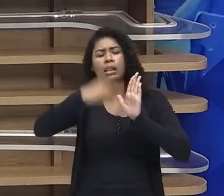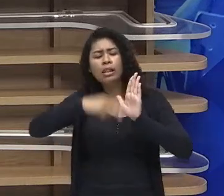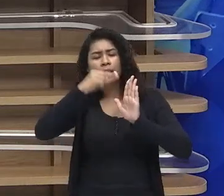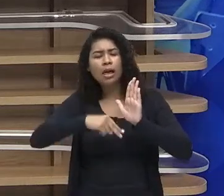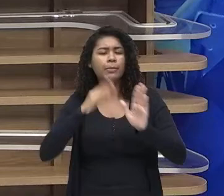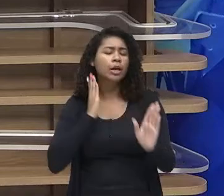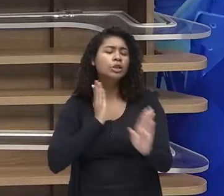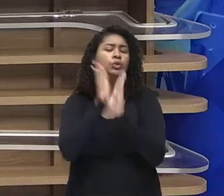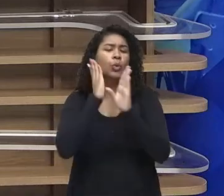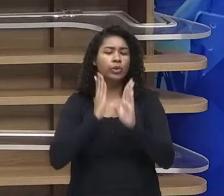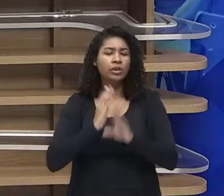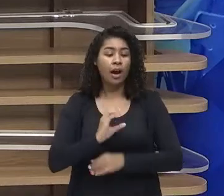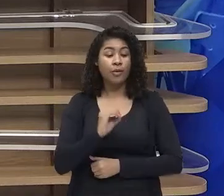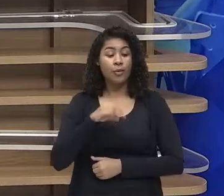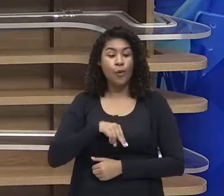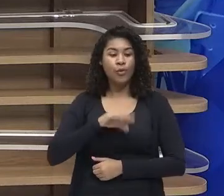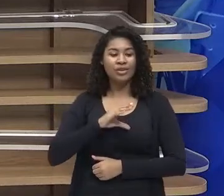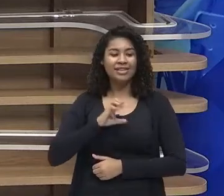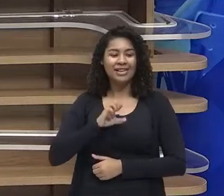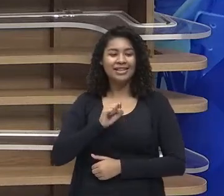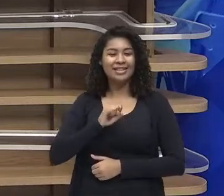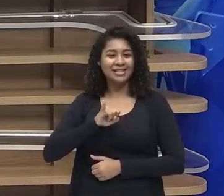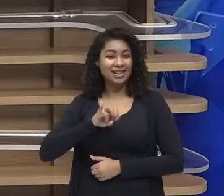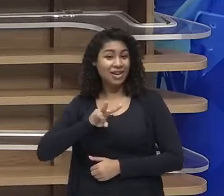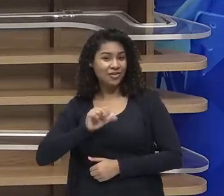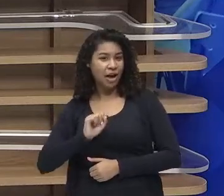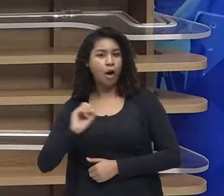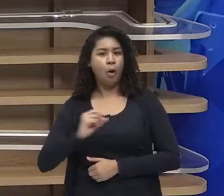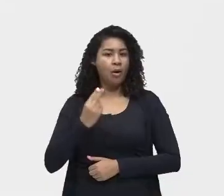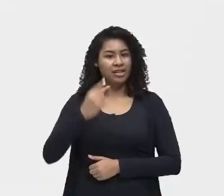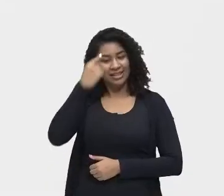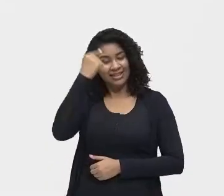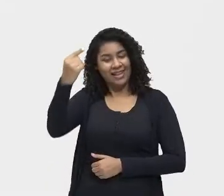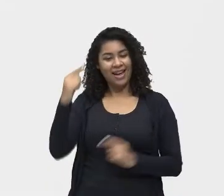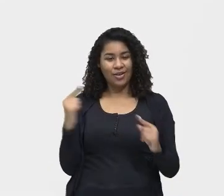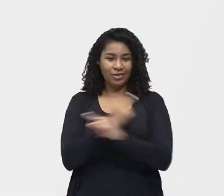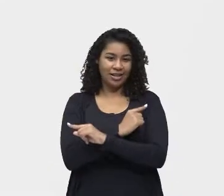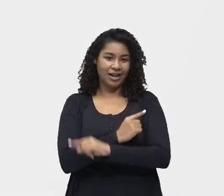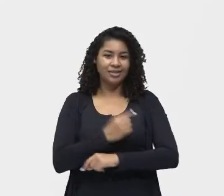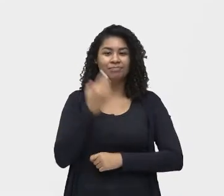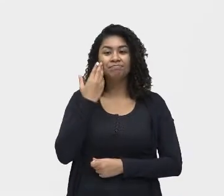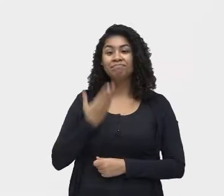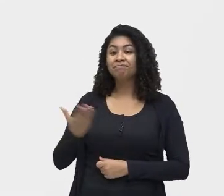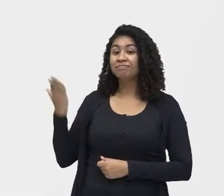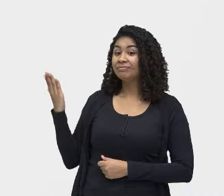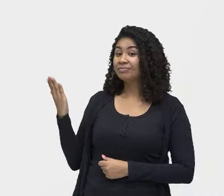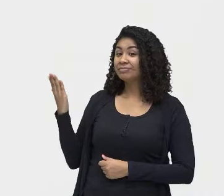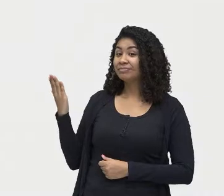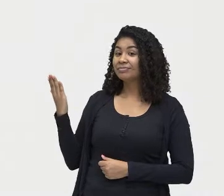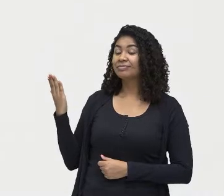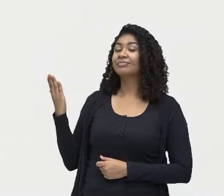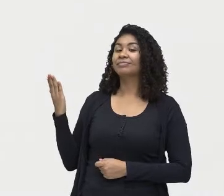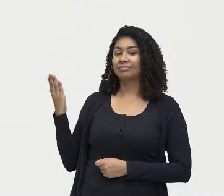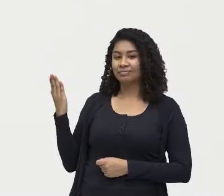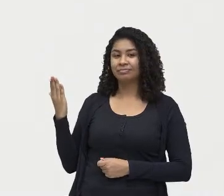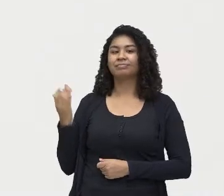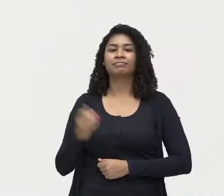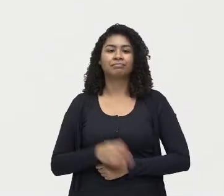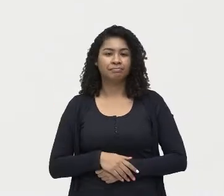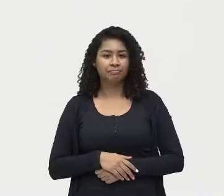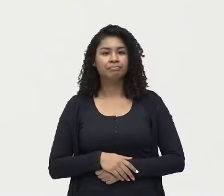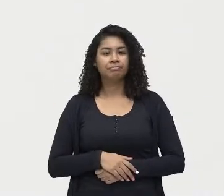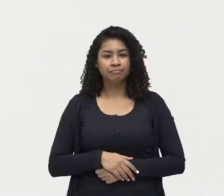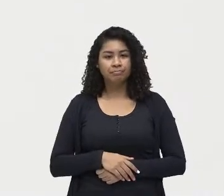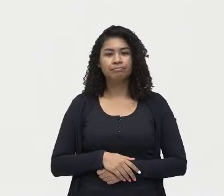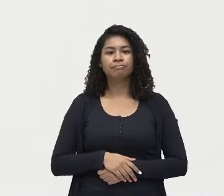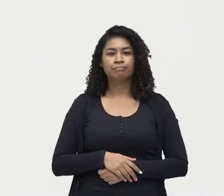uma concessiva, ou seja, um fato contrário. Vamos lá. Olha o que temos aí então no texto. Agora é Lígia Fagundes